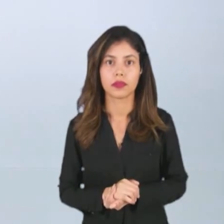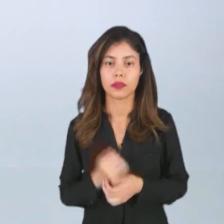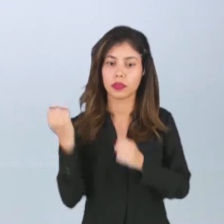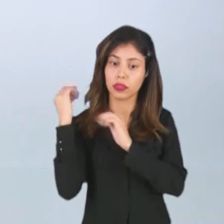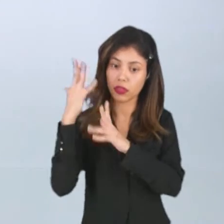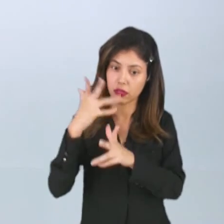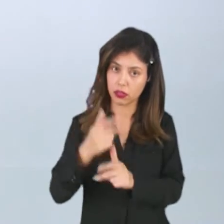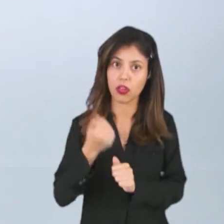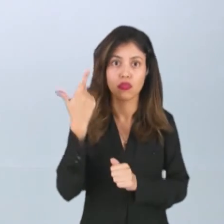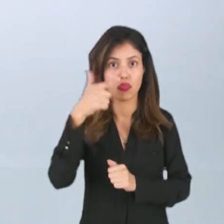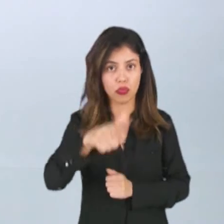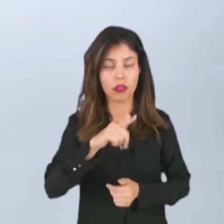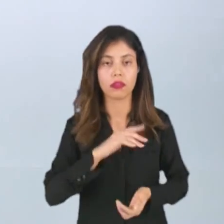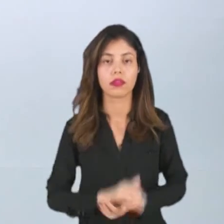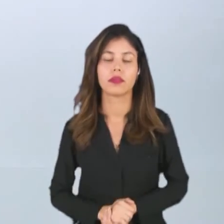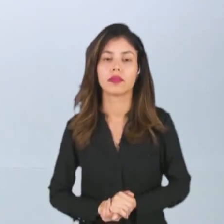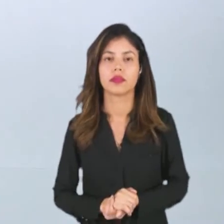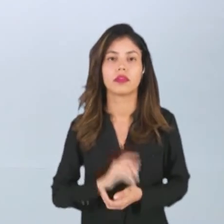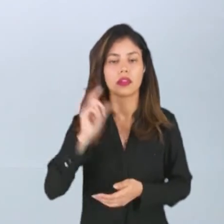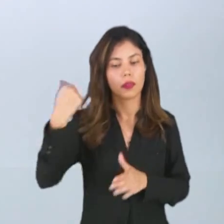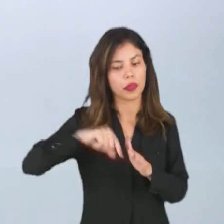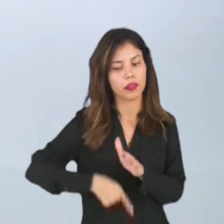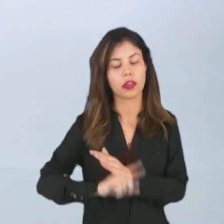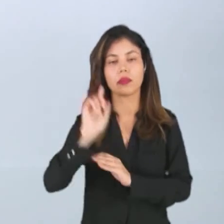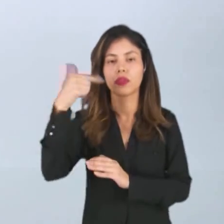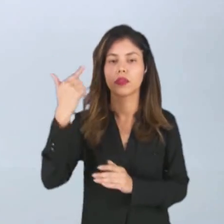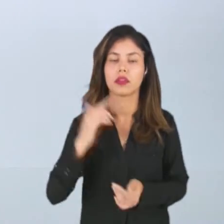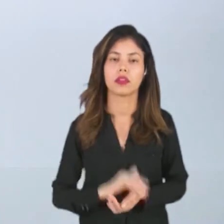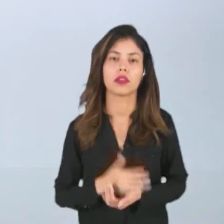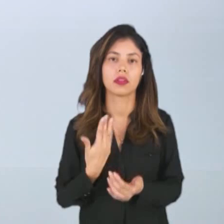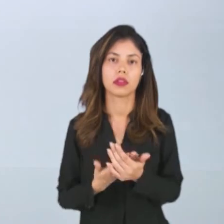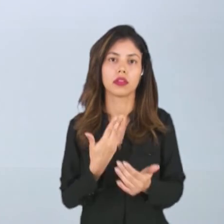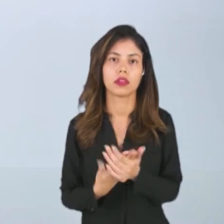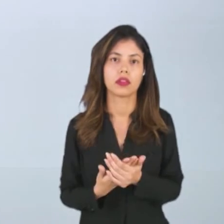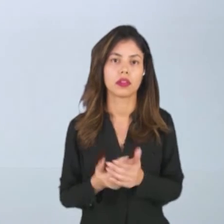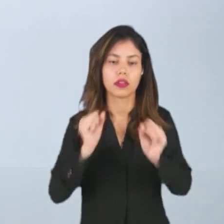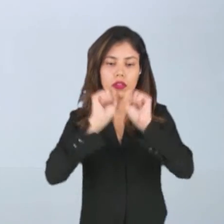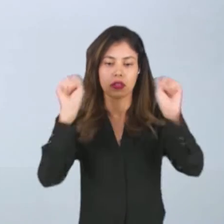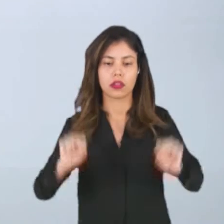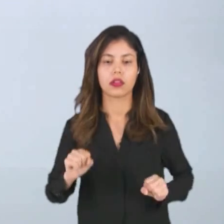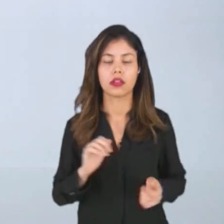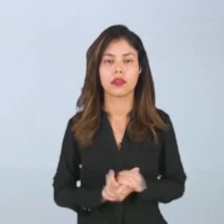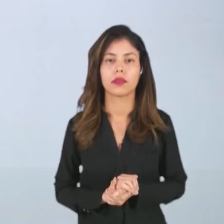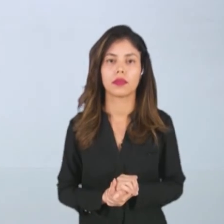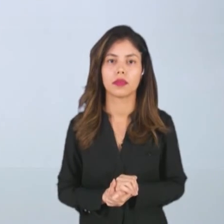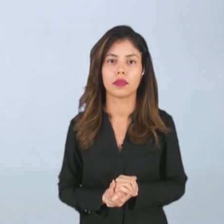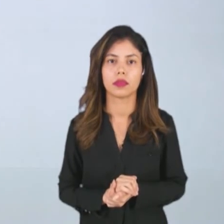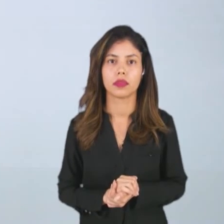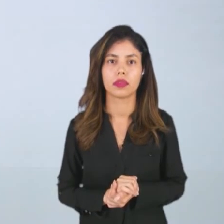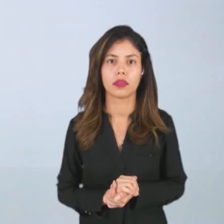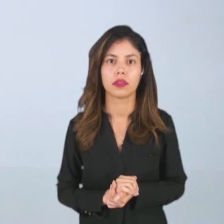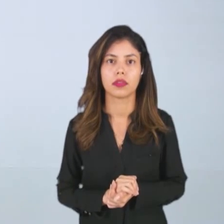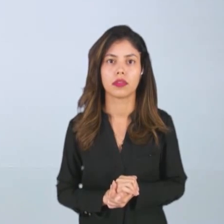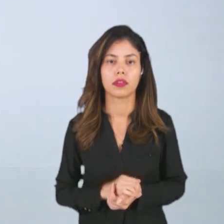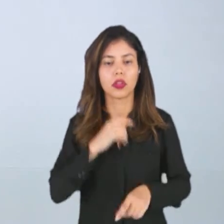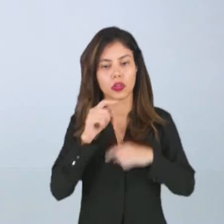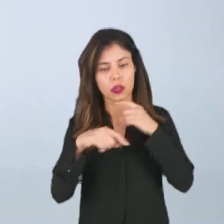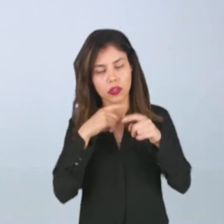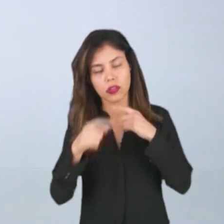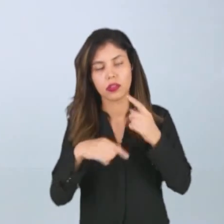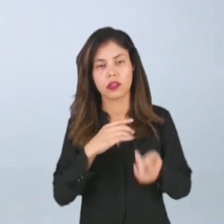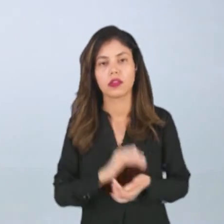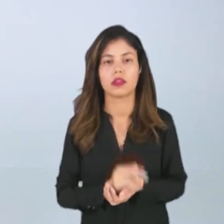né? Revejam essa aula e outras para aprofundamento do estudo sobre o sistema e tire as